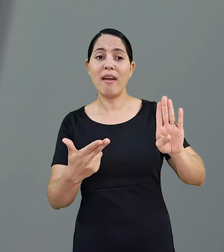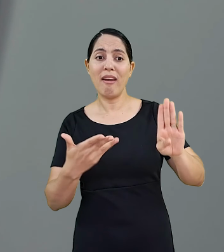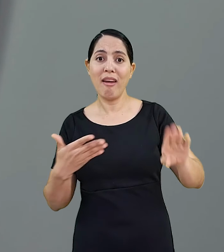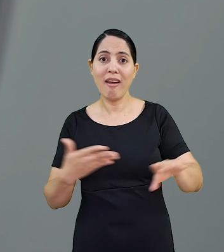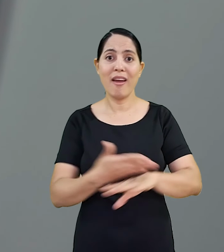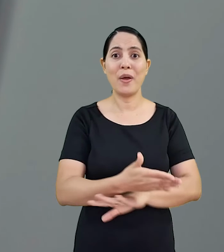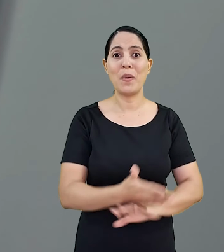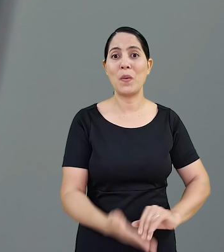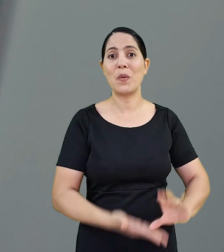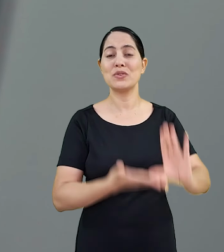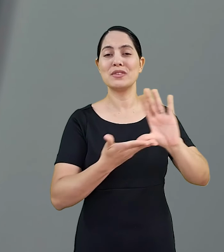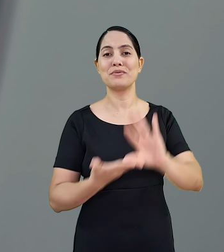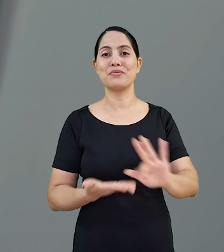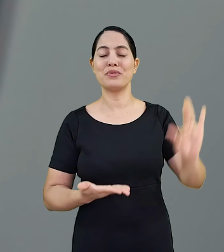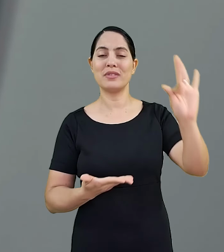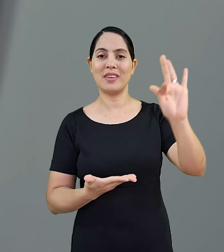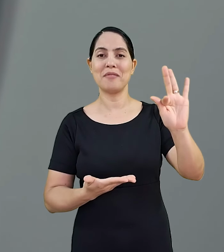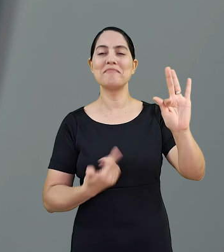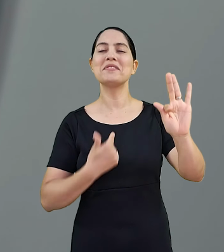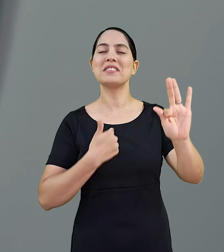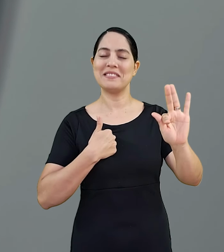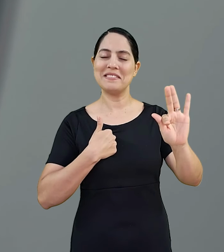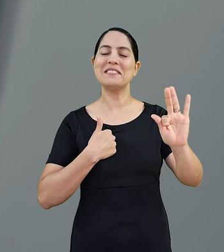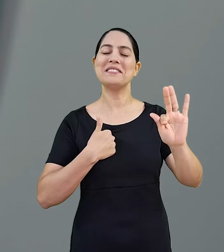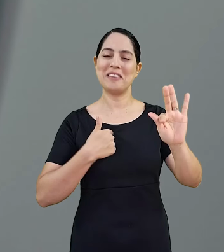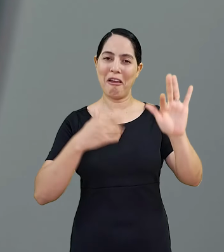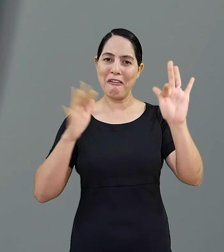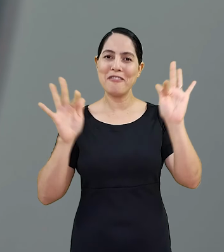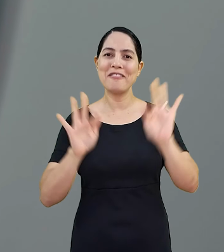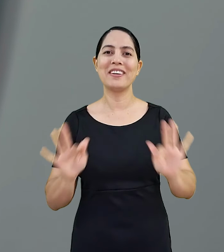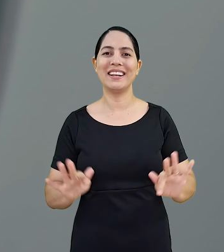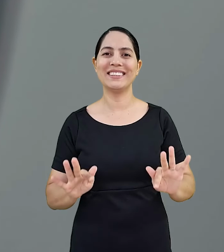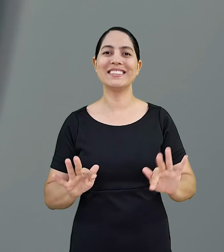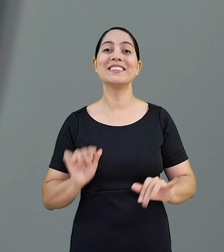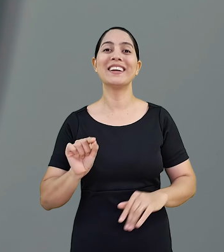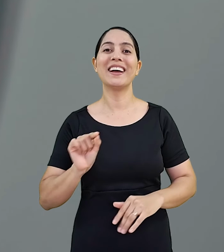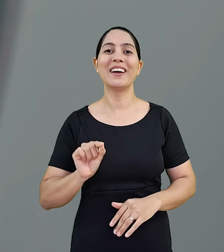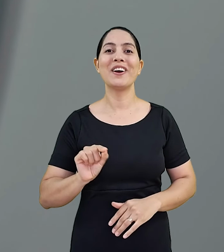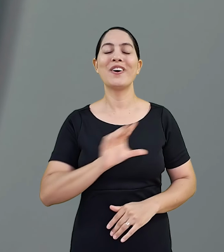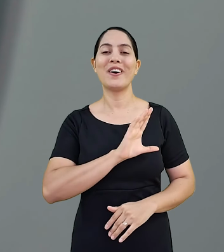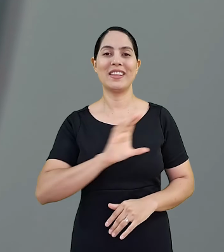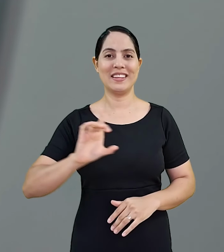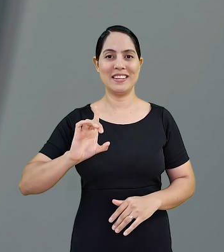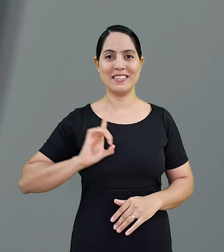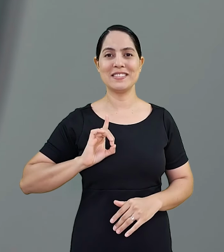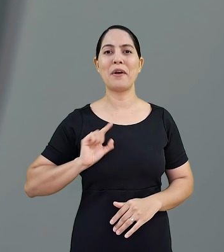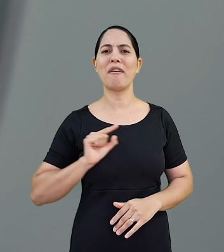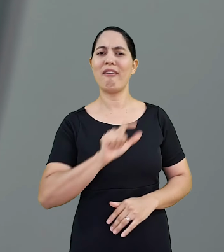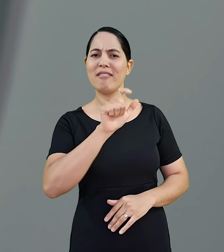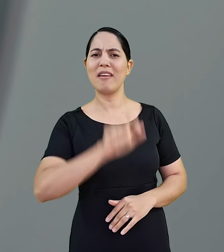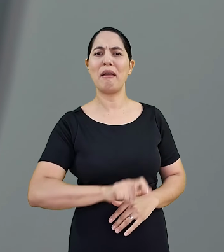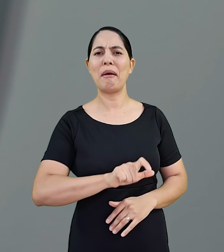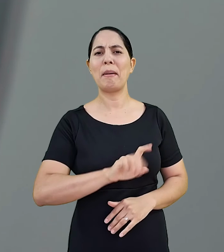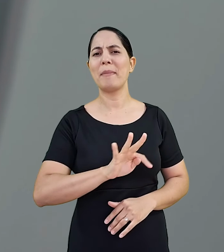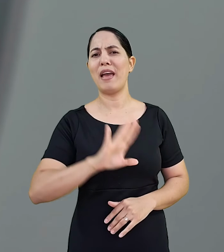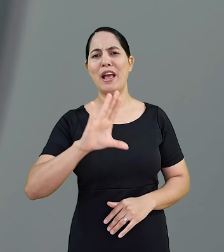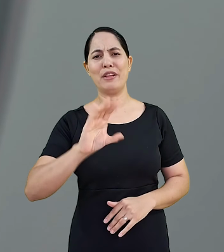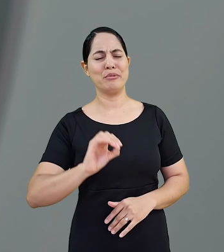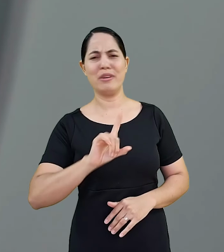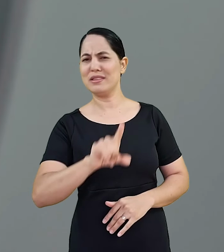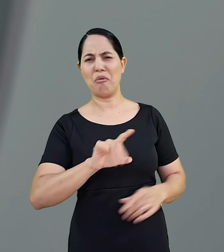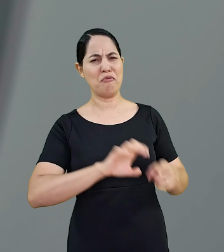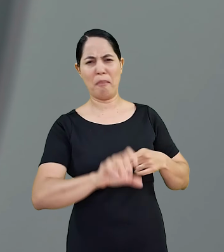Conselho Federal e eu tenho a grata felicidade de ser comandada por Beto Simonetti. E aí não falo com sequer puxa-saquismo,